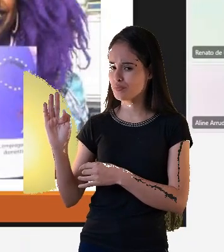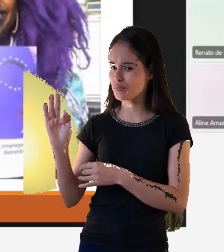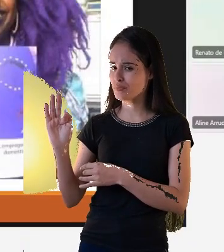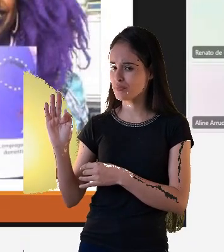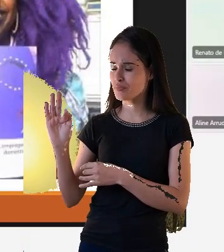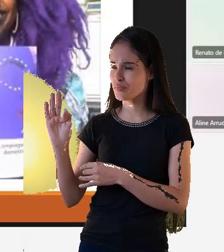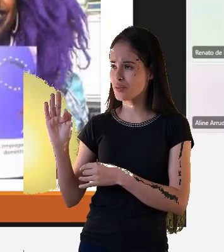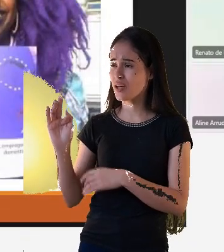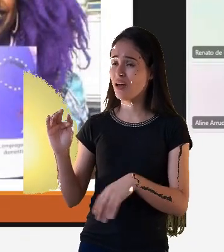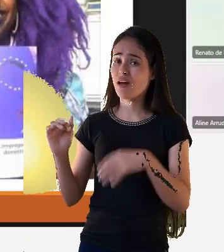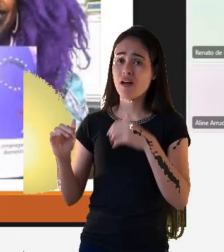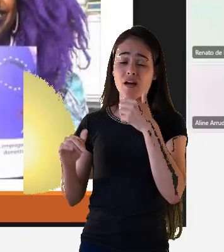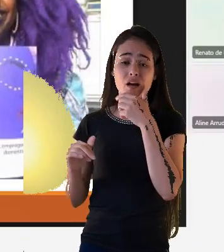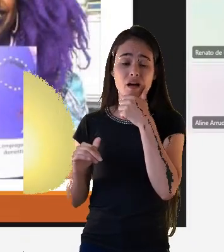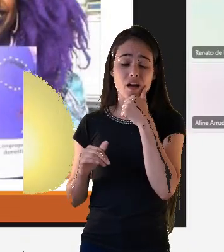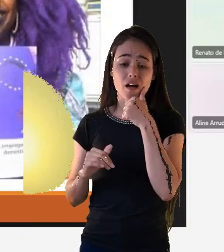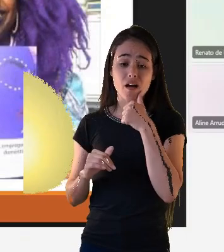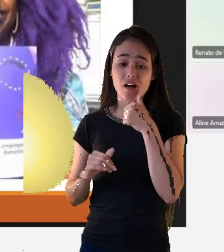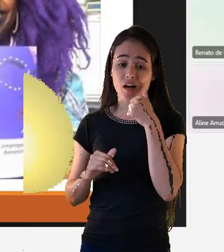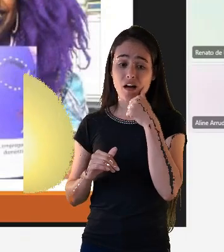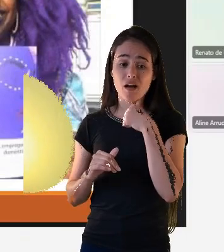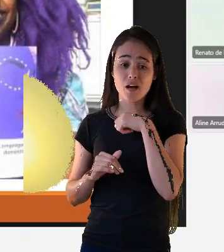trabalho dela, eles até